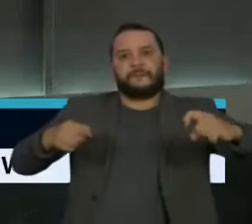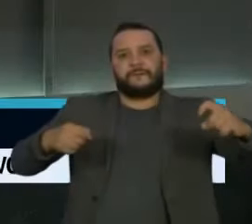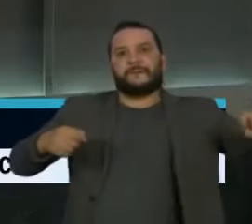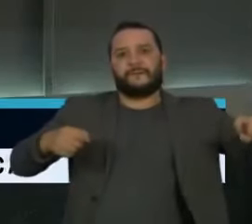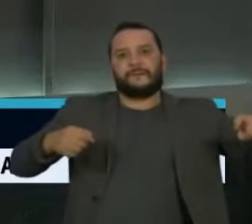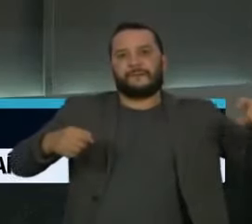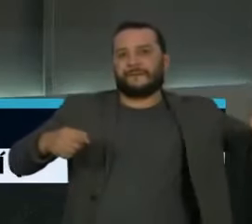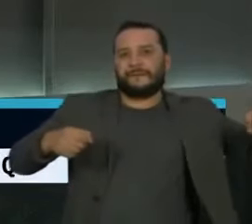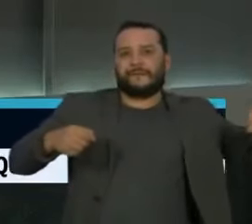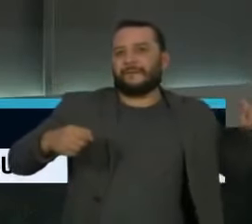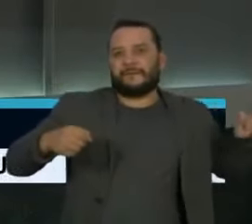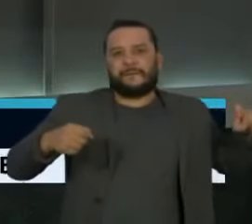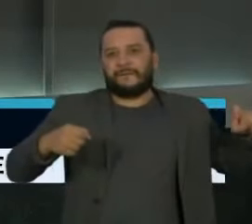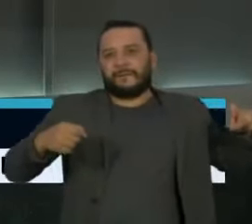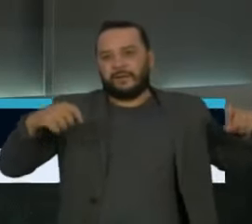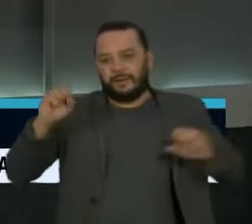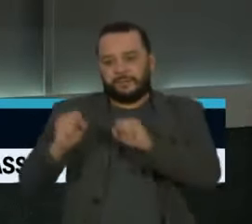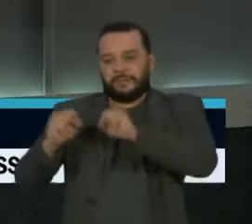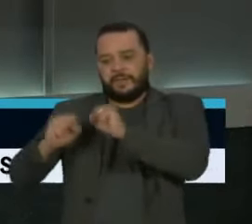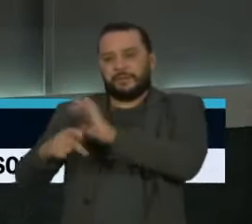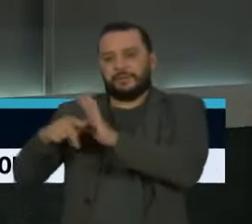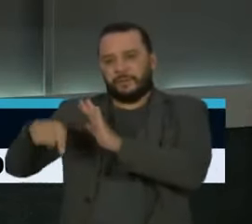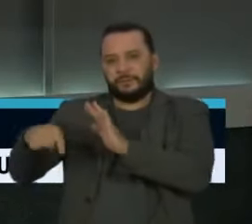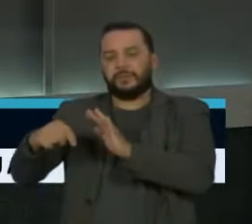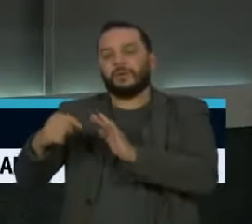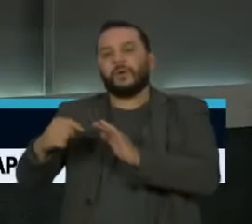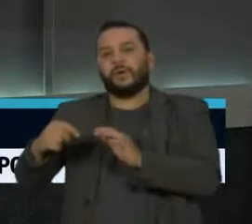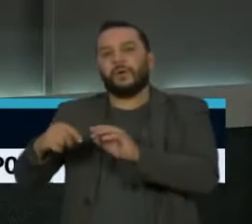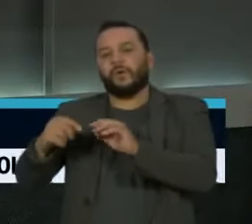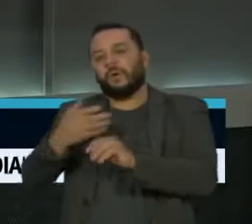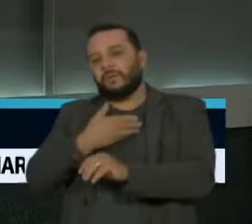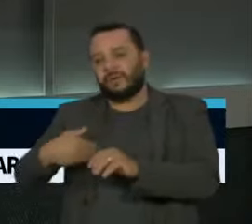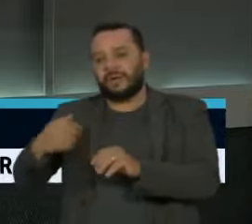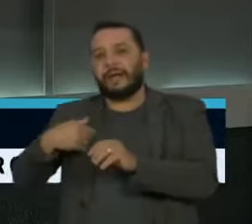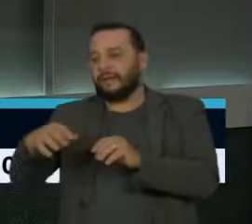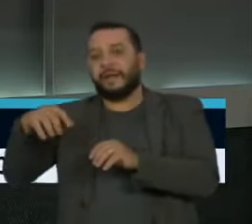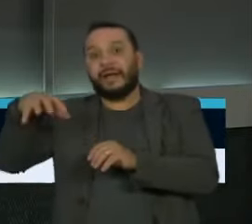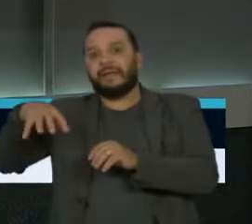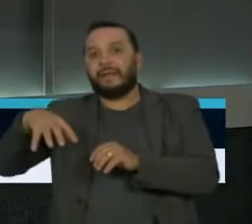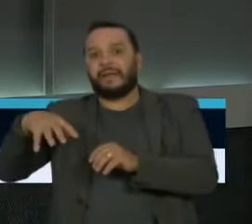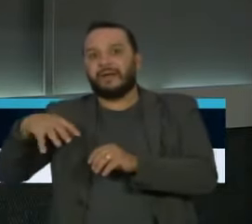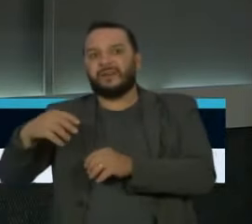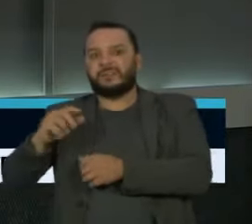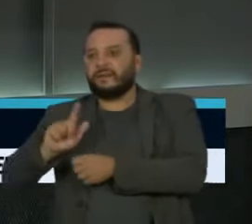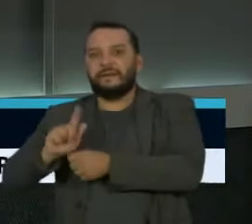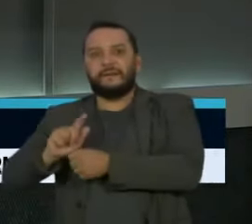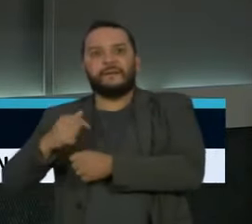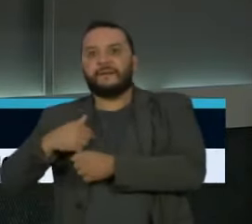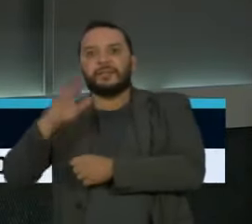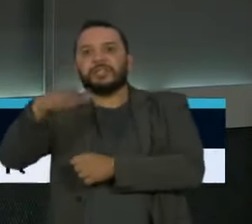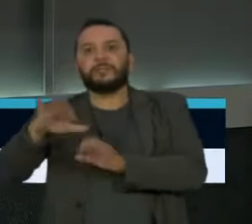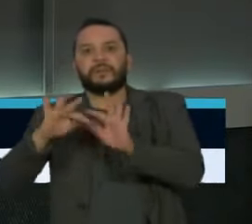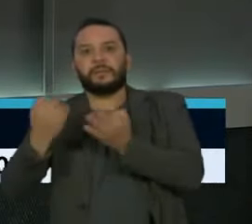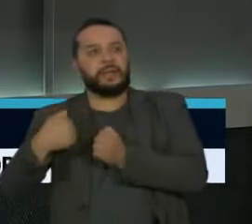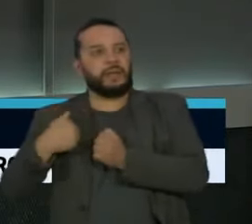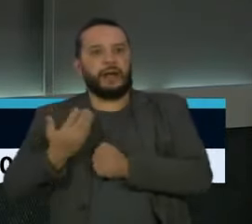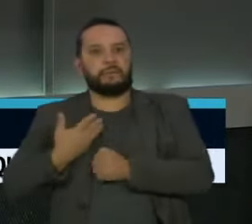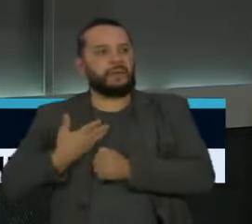uma forma de você colocar cupinchas, empregar as pessoas que